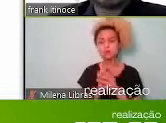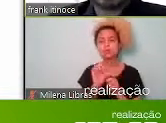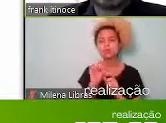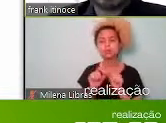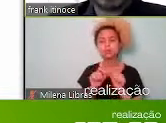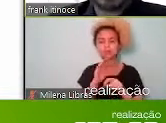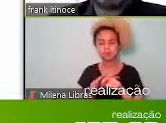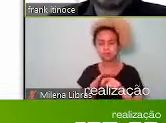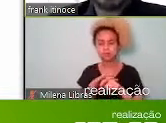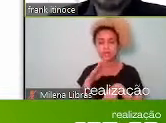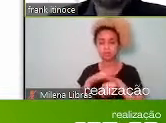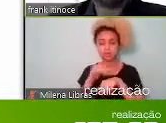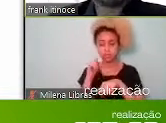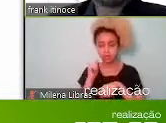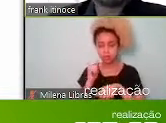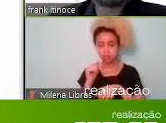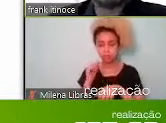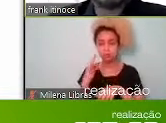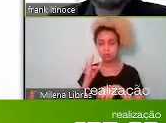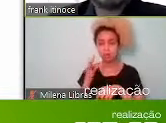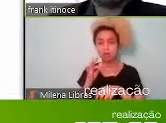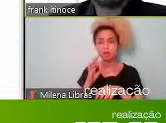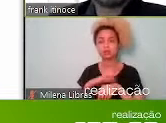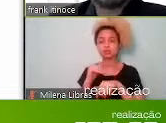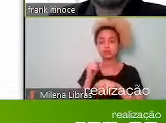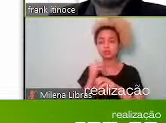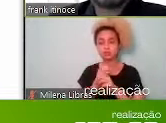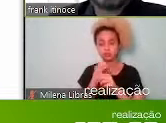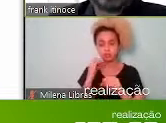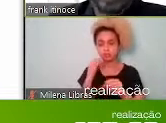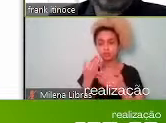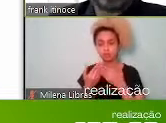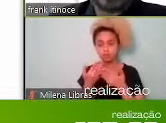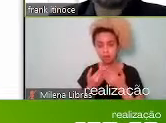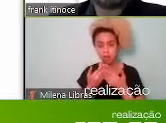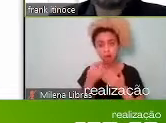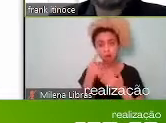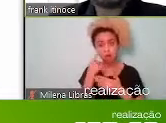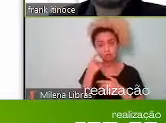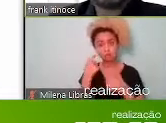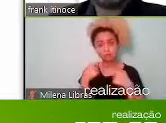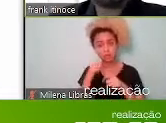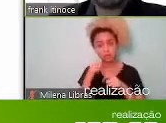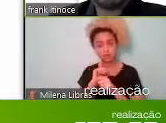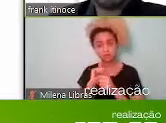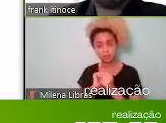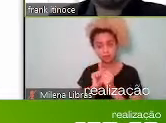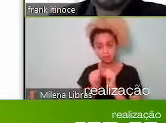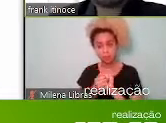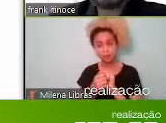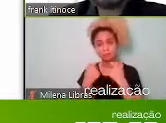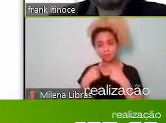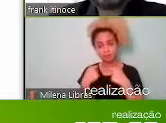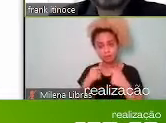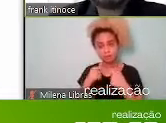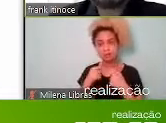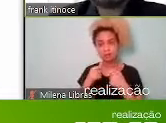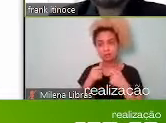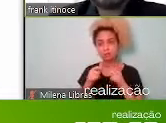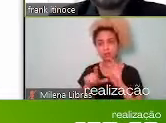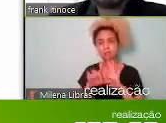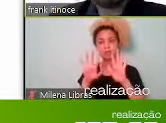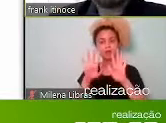a gente chama os engenheiros, vamos fazer um estudo. Olha, você tem que adaptar seu prédio, ele tem que atender a lei, mas não pode